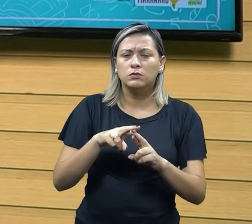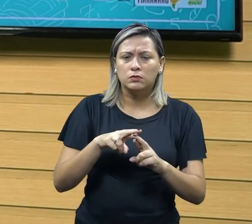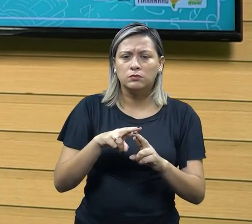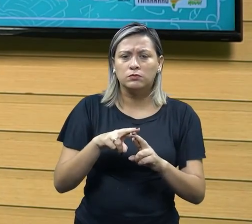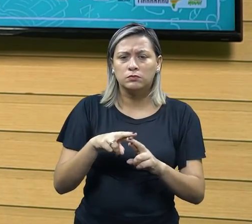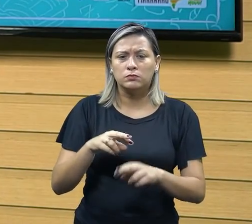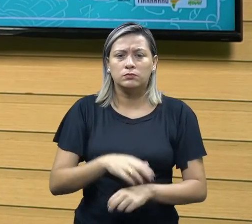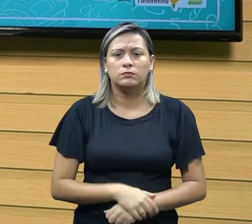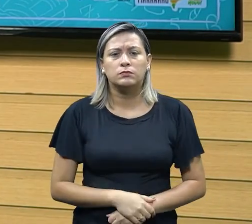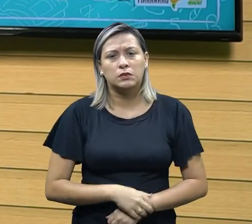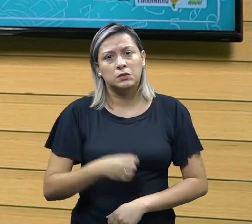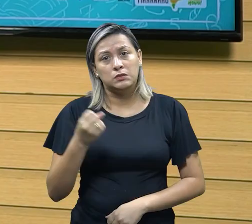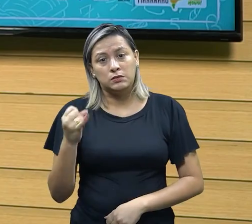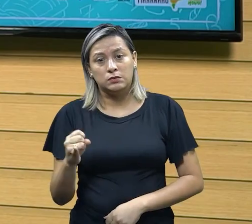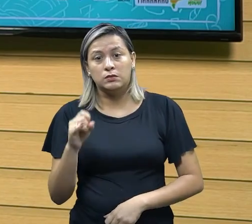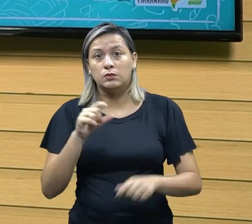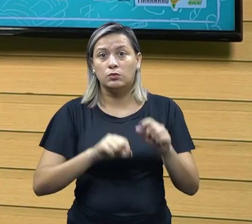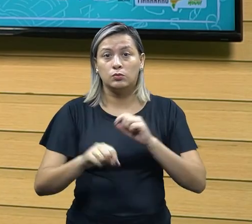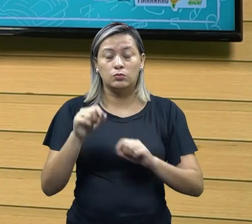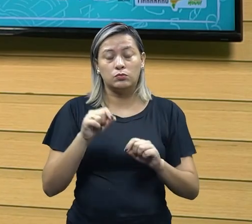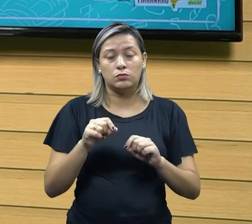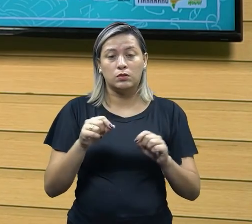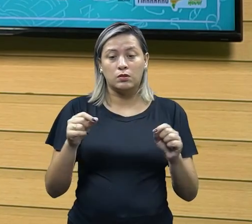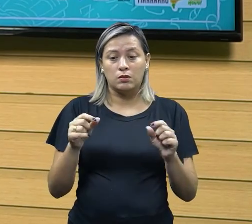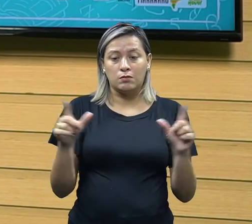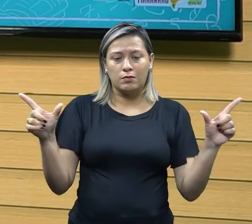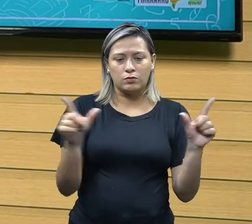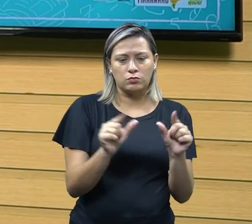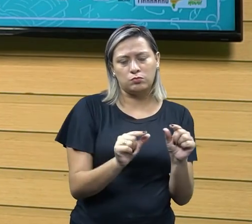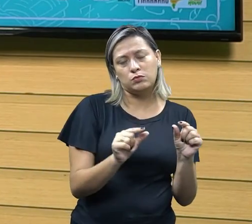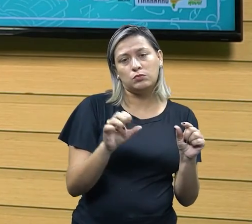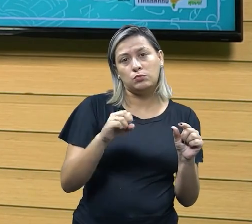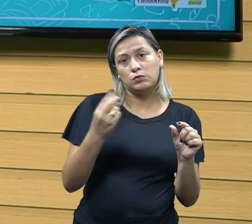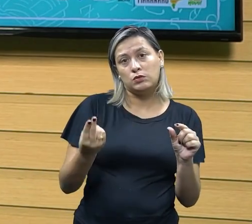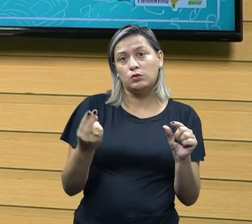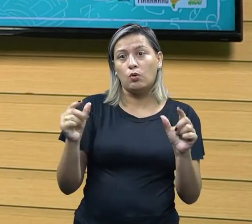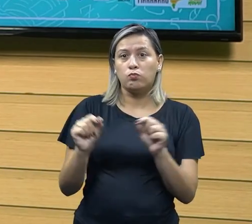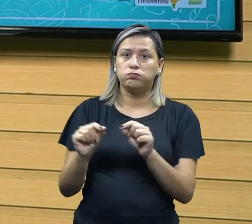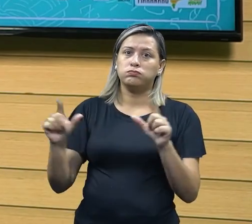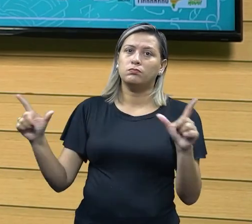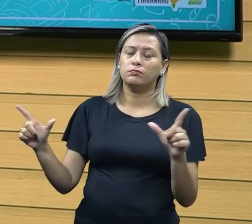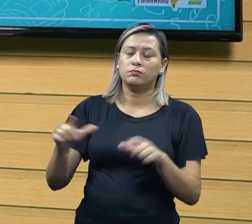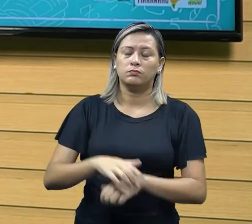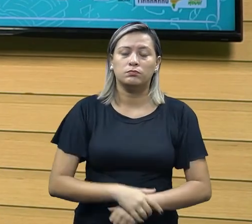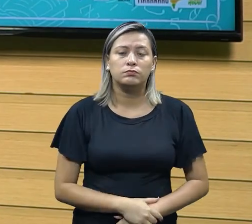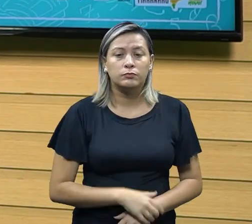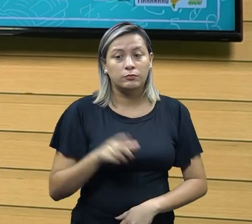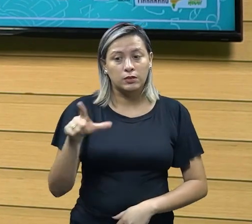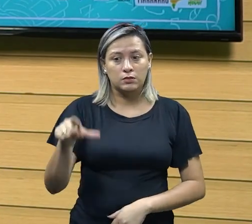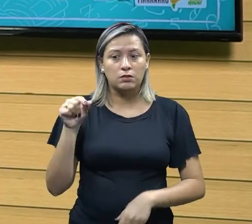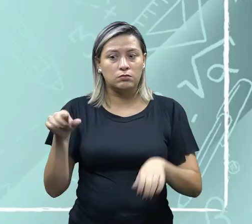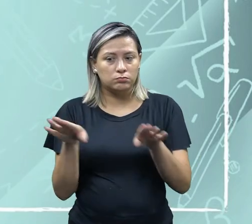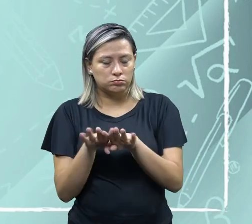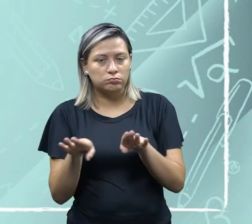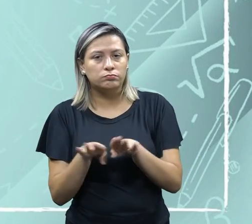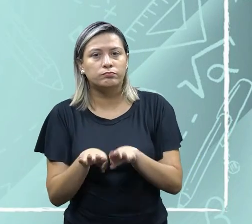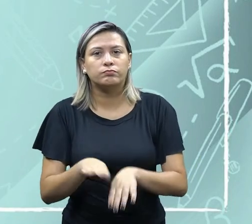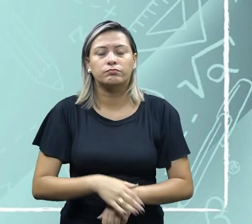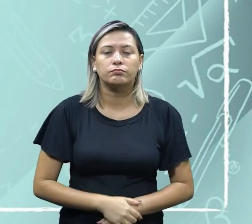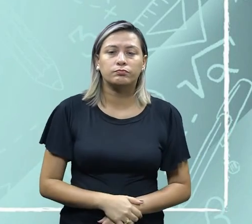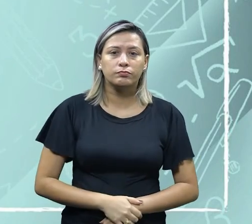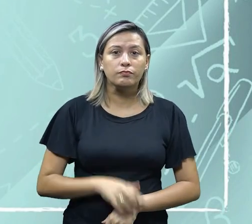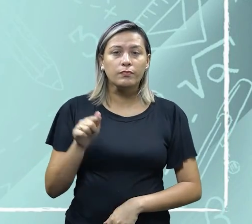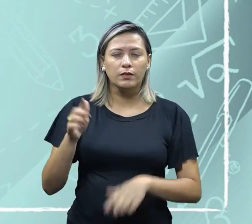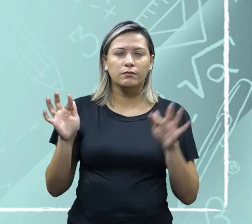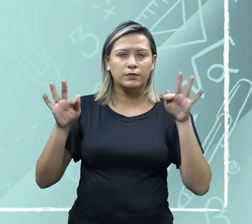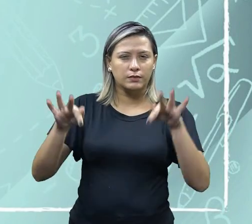referência, o fator de escala, no caso, se vai dobrar, se vai reduzir, e aí você vai selecionar essa parte também.